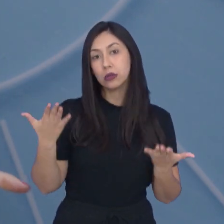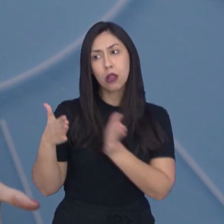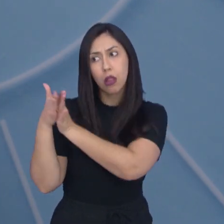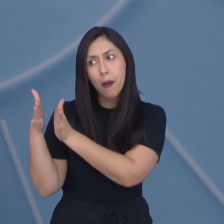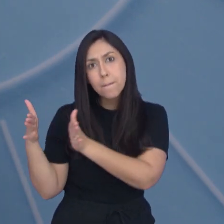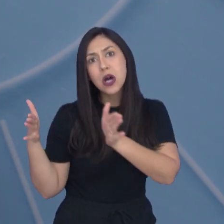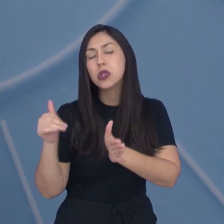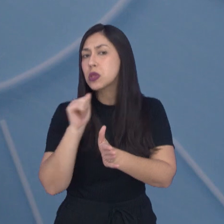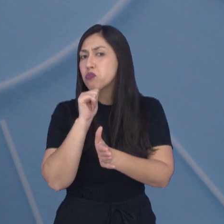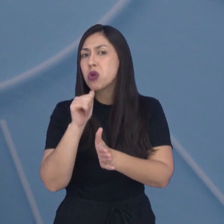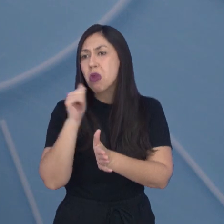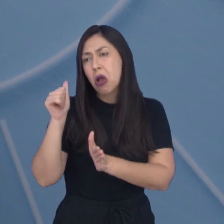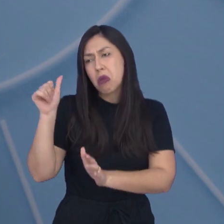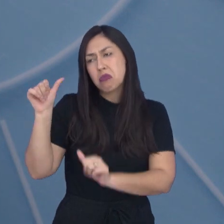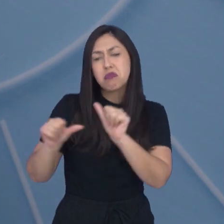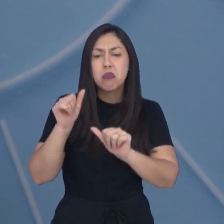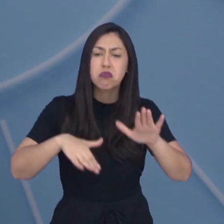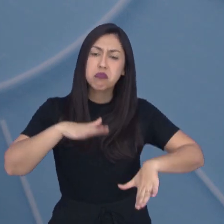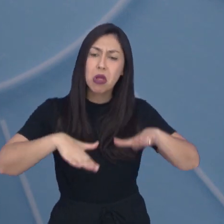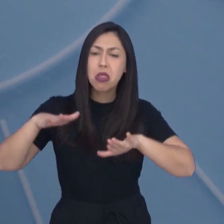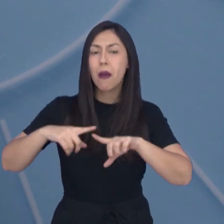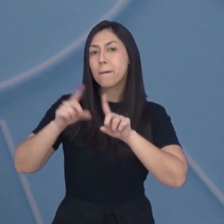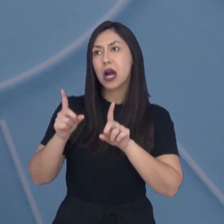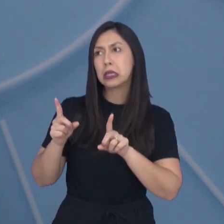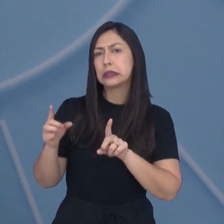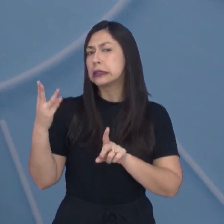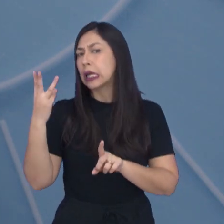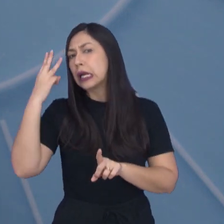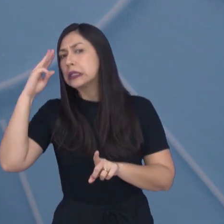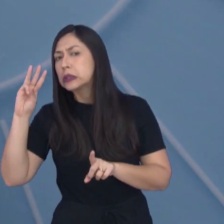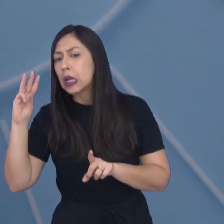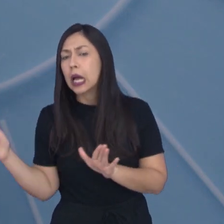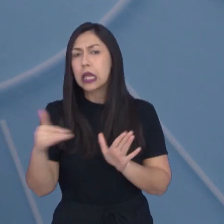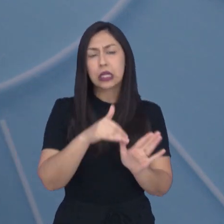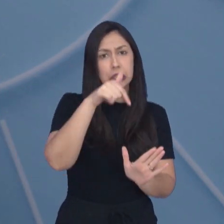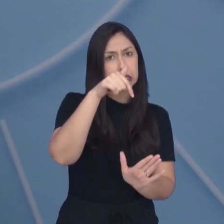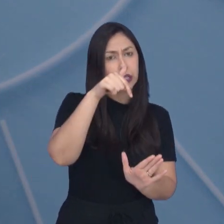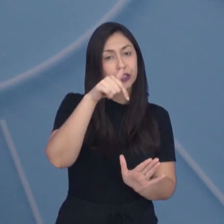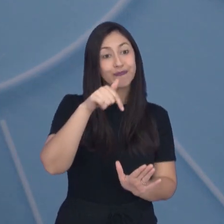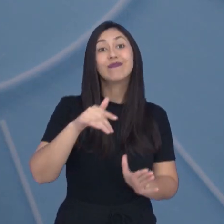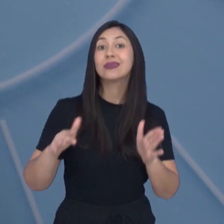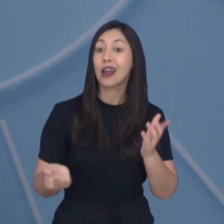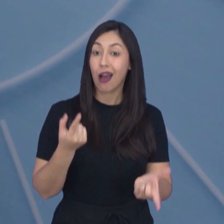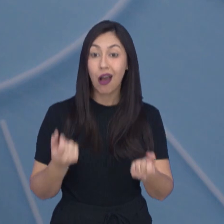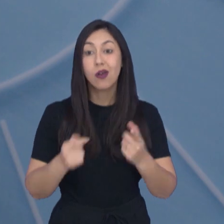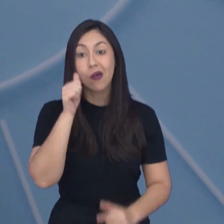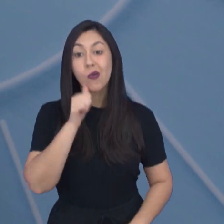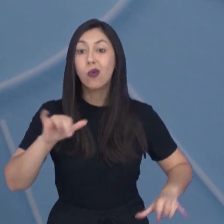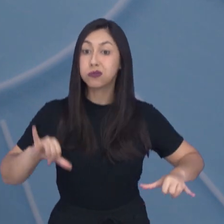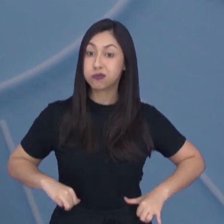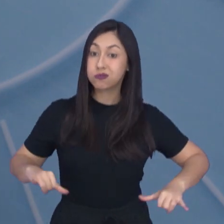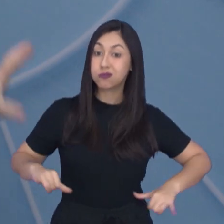gente, que varia de mulher para mulher, né? Mas geralmente é de 3 a 7 dias e realmente tem mulheres que sofrem muito nesse período,